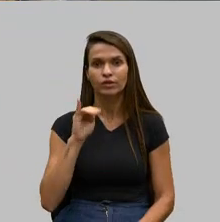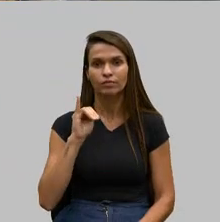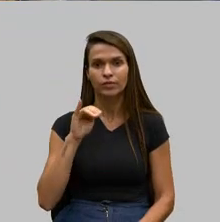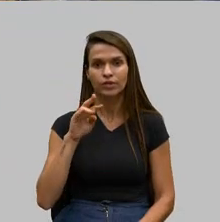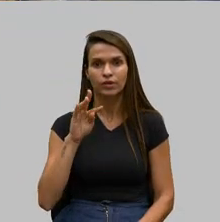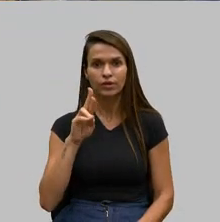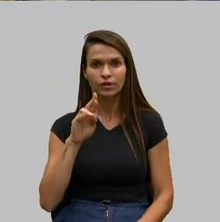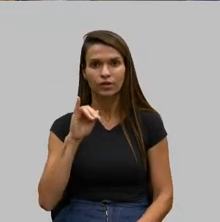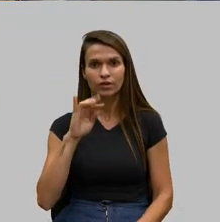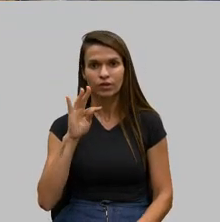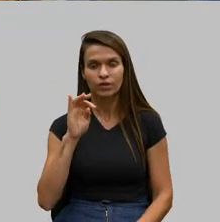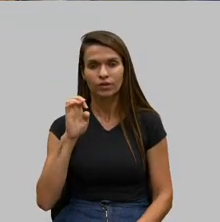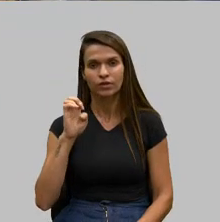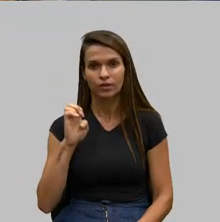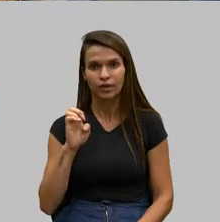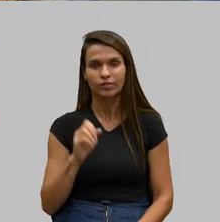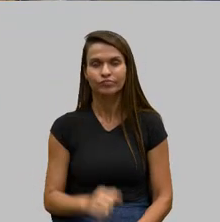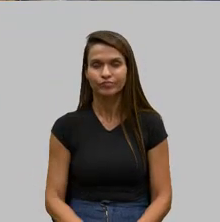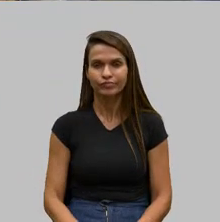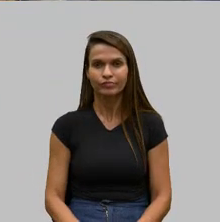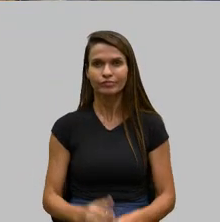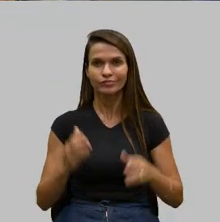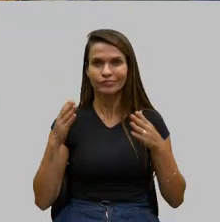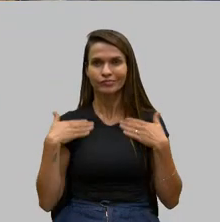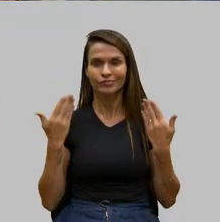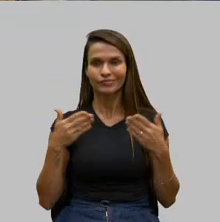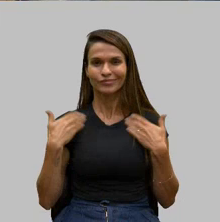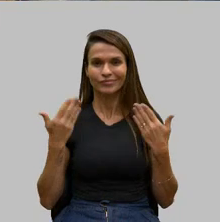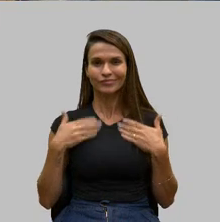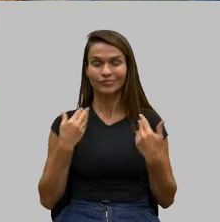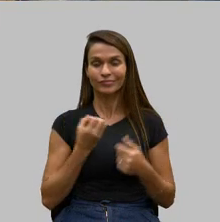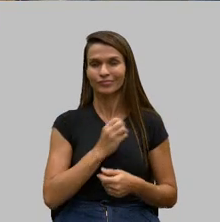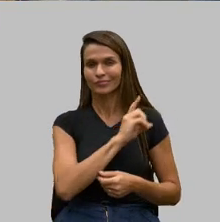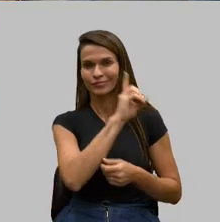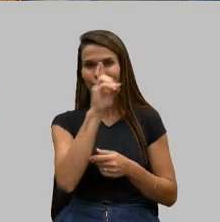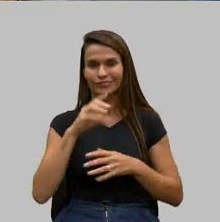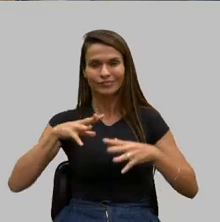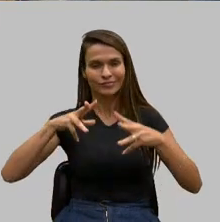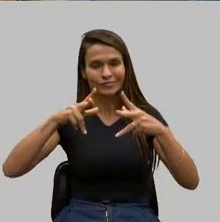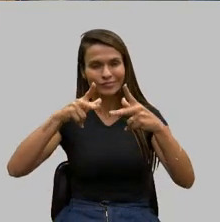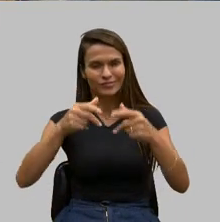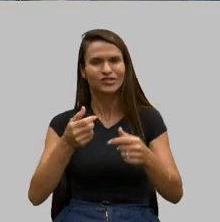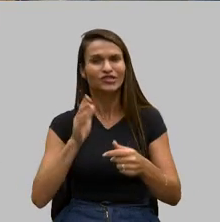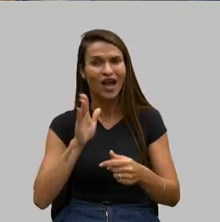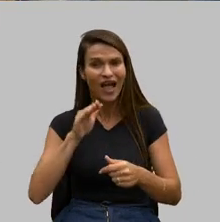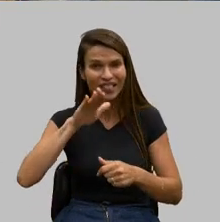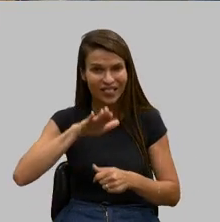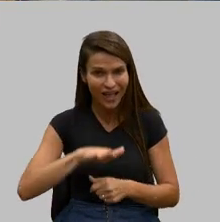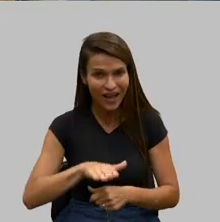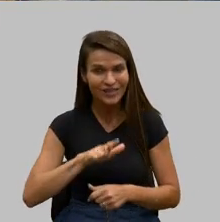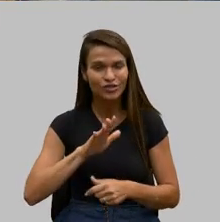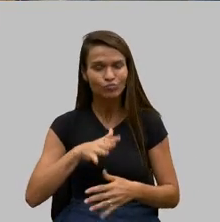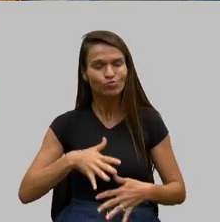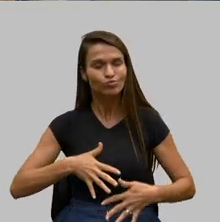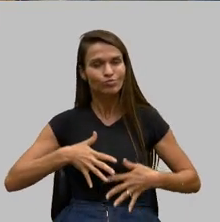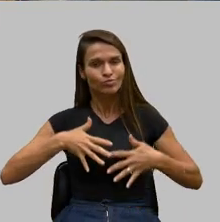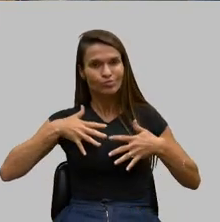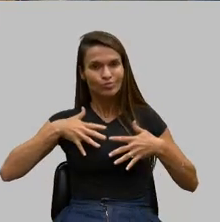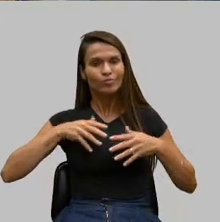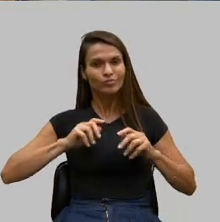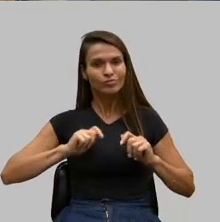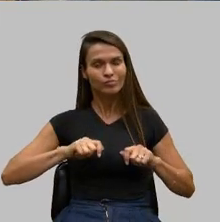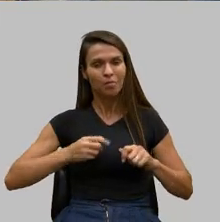audiência alegria Bom dia a todos já é tarde já né É uma honra poder estar aqui